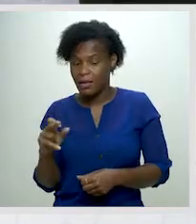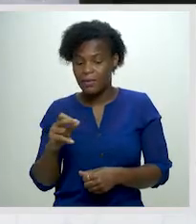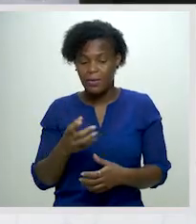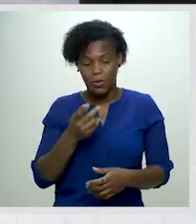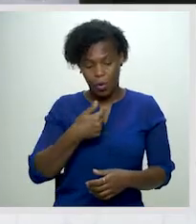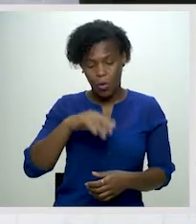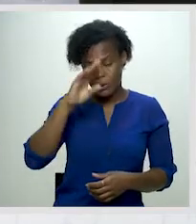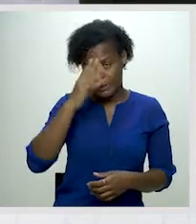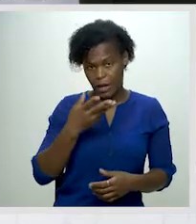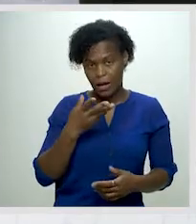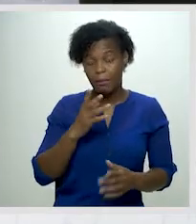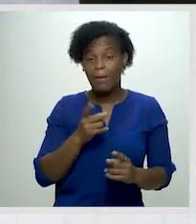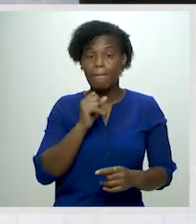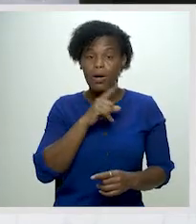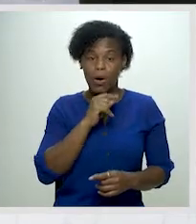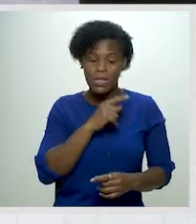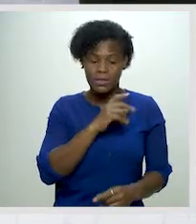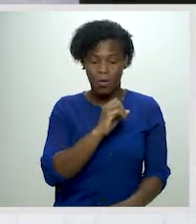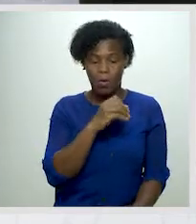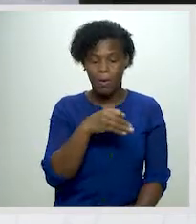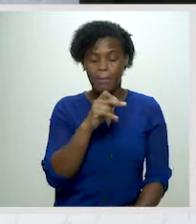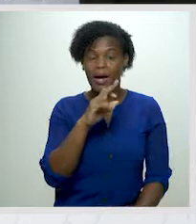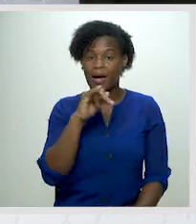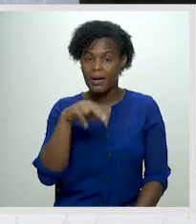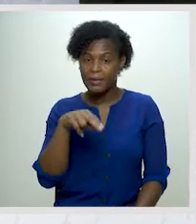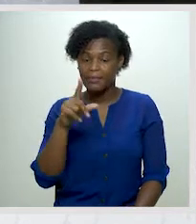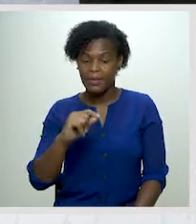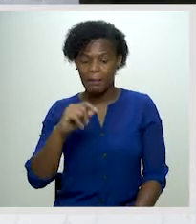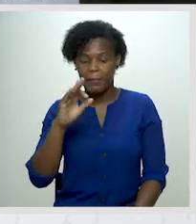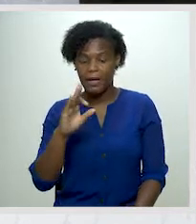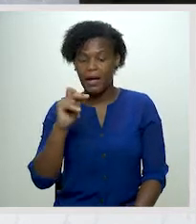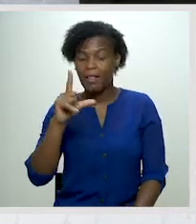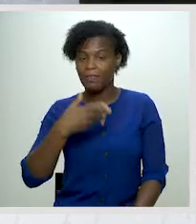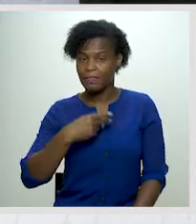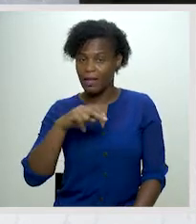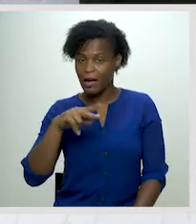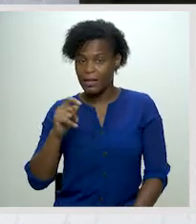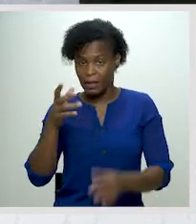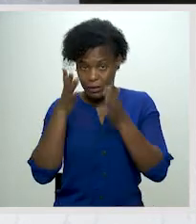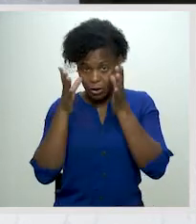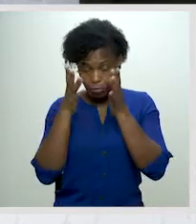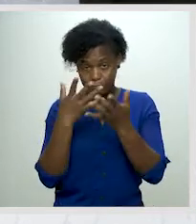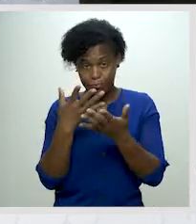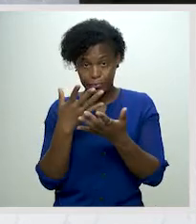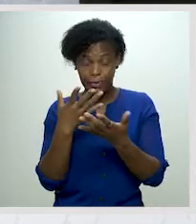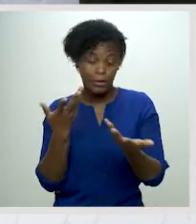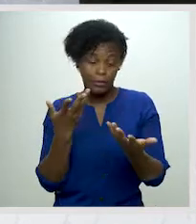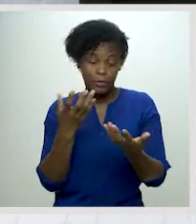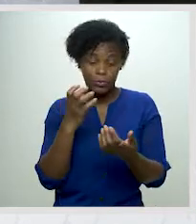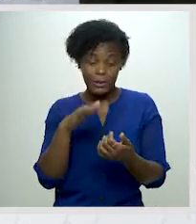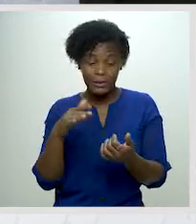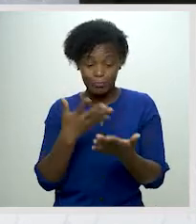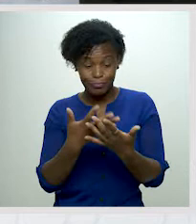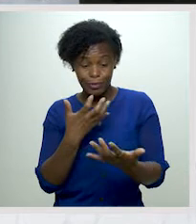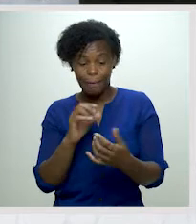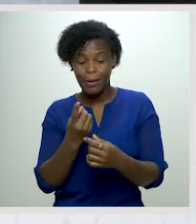Como sabemos, a hipótese de Oparin e Aldan despertou a atenção dos cientistas para questões relacionadas com a